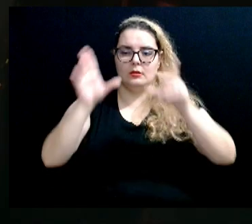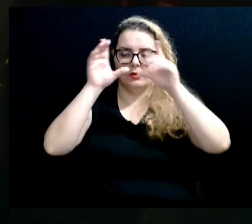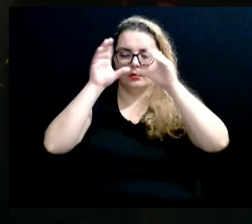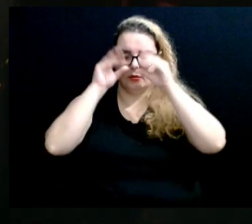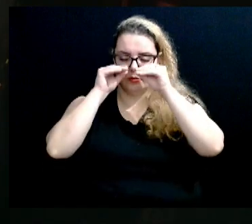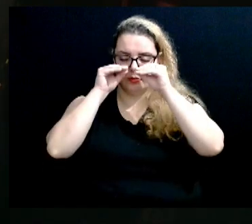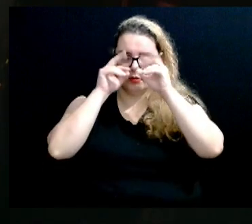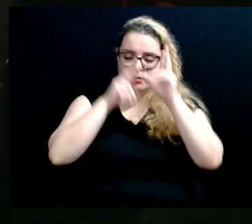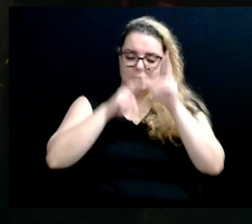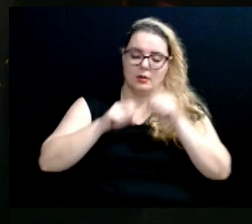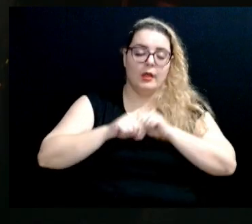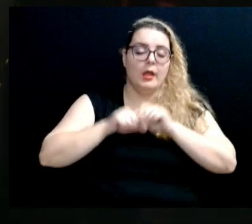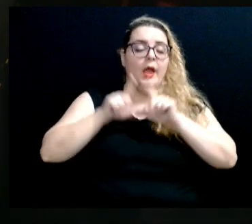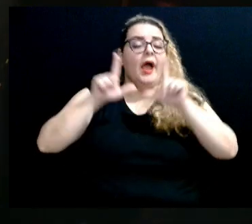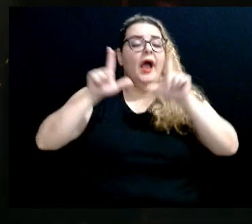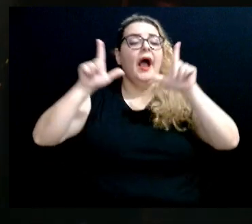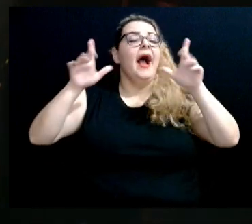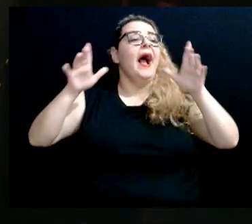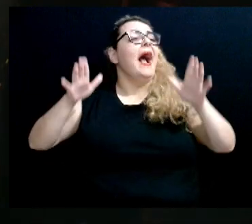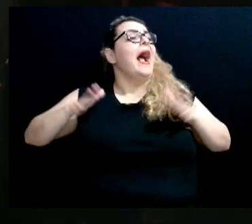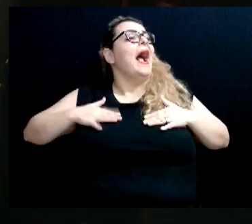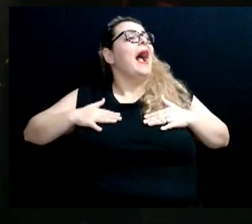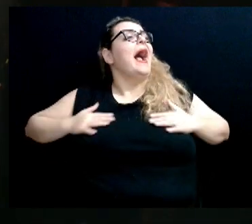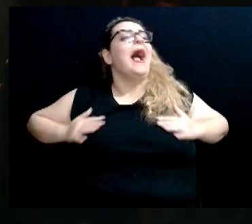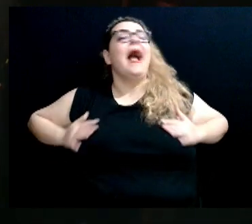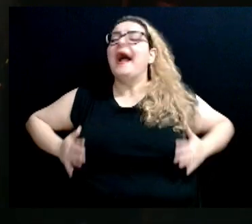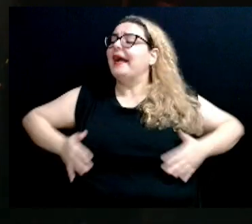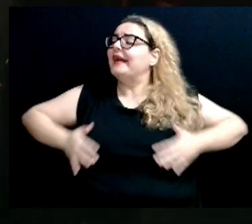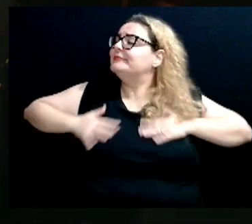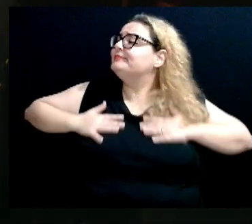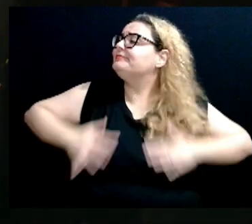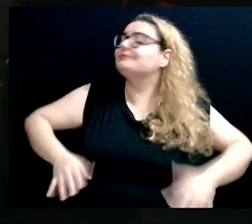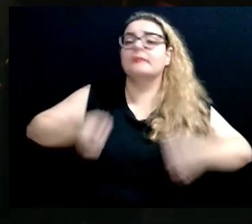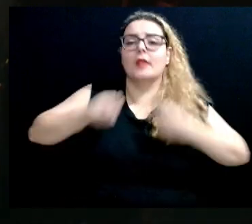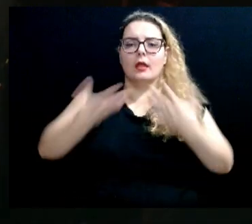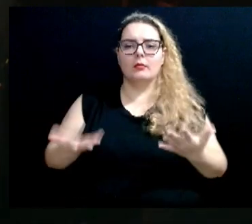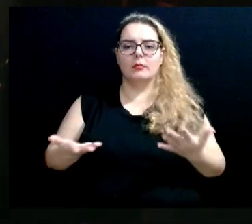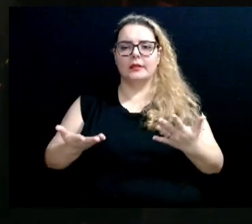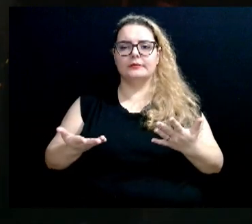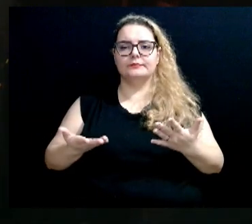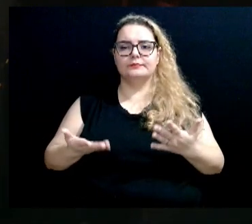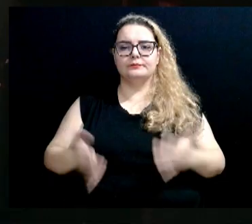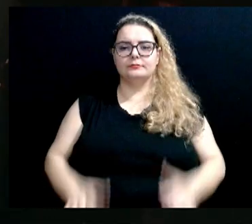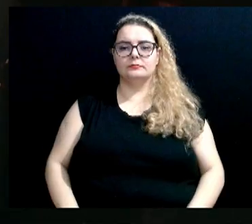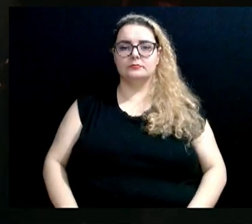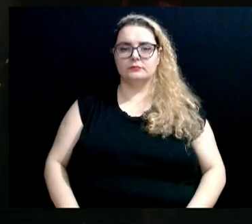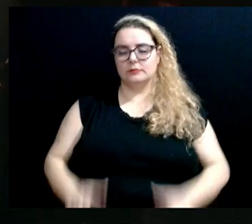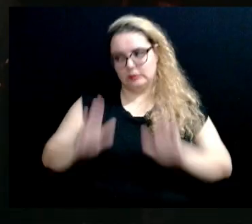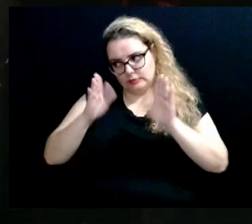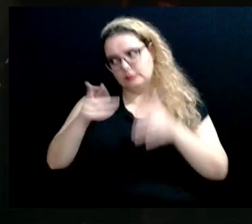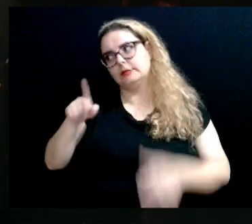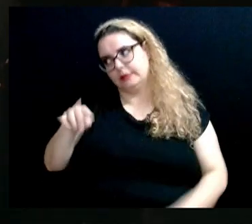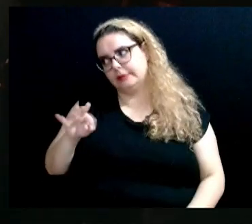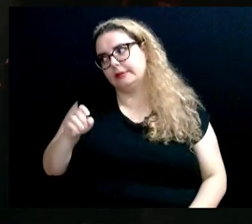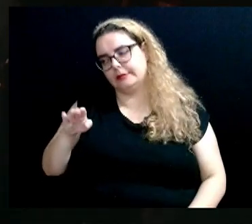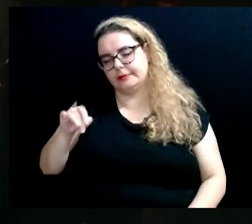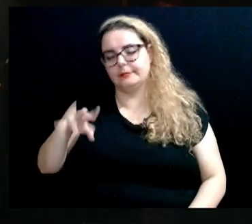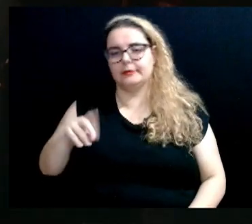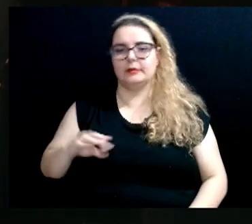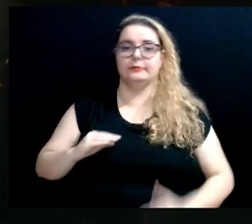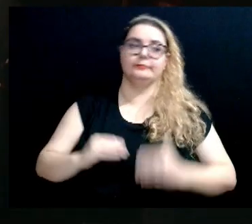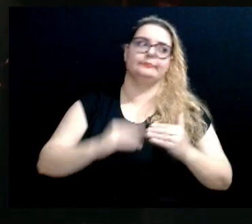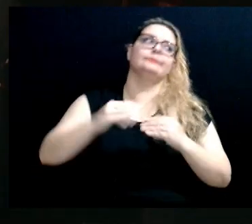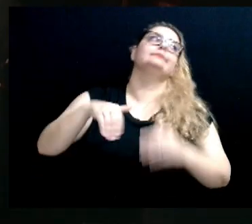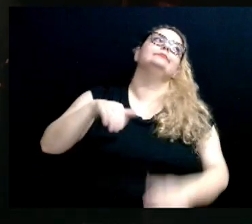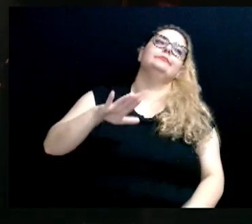bem, e tá tudo certo, né, porque se a gente for ficar pegada nisso também, né, Tabita, a gente pode desenvolver, mais uma vez,